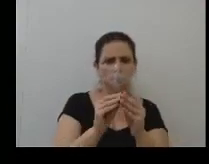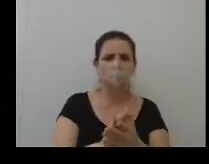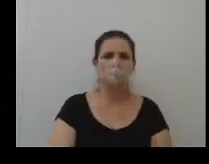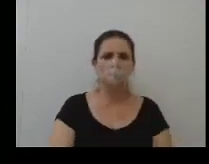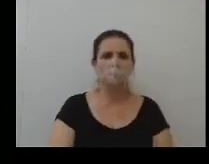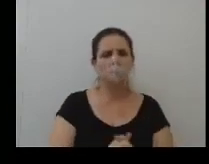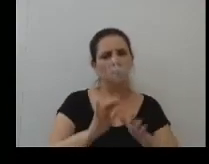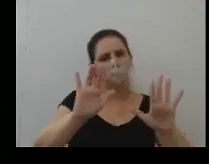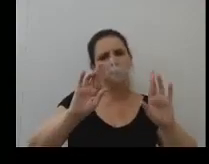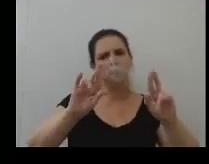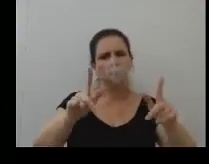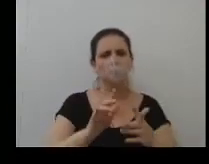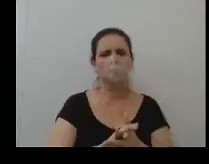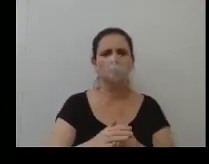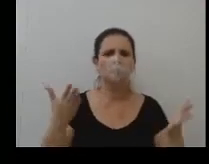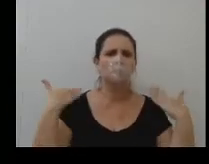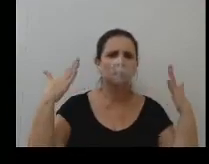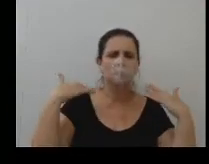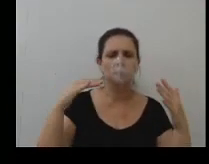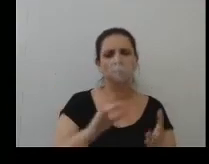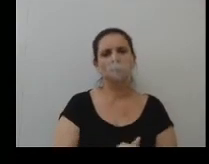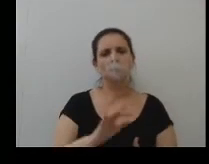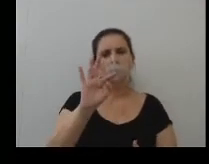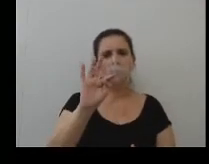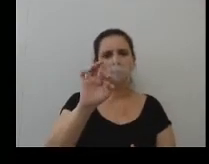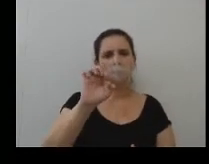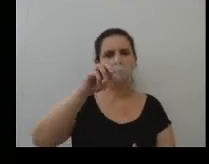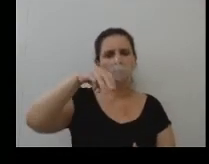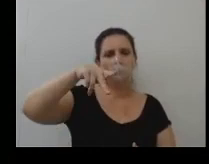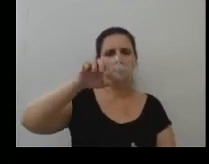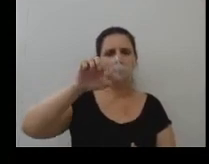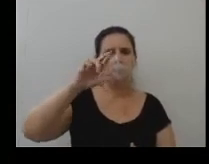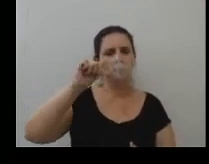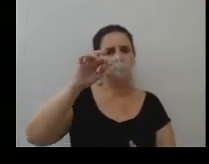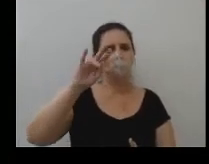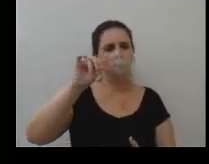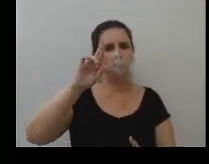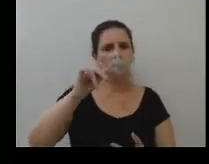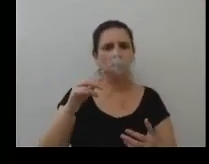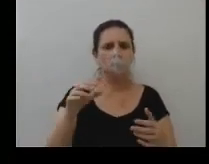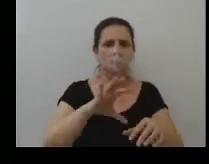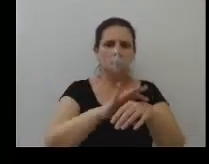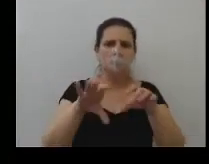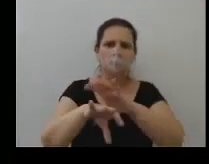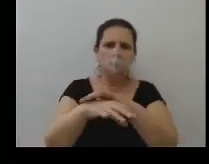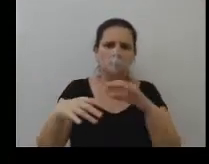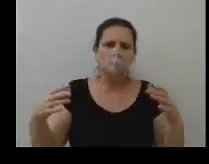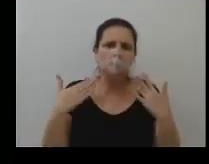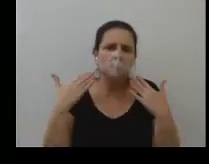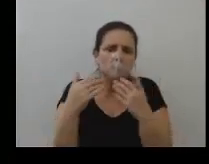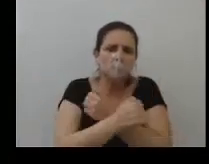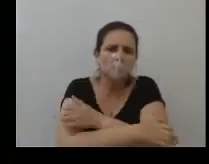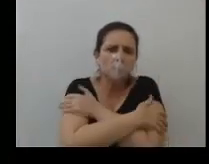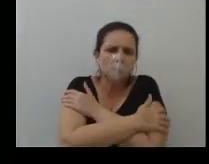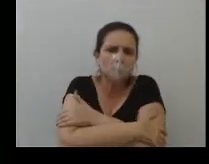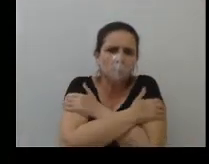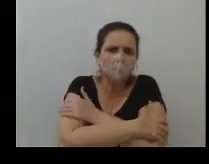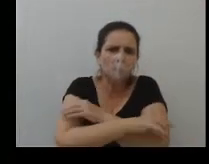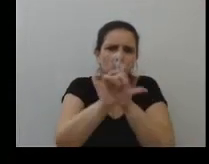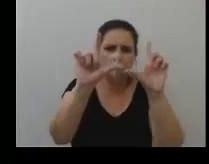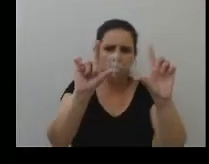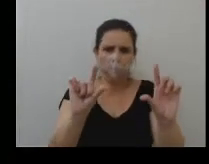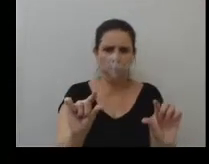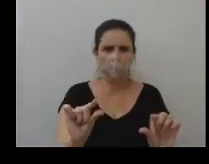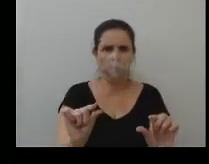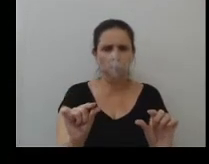Devido a uma diferença de temperatura, né? A utilização de vestimenta de lã diminui a sensação de frio. Por quê? Por que